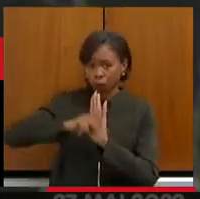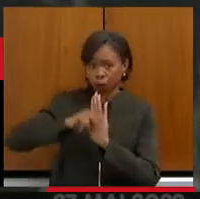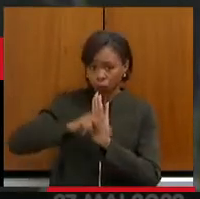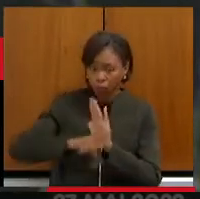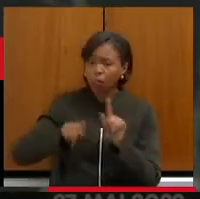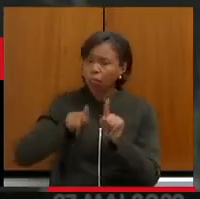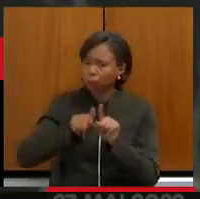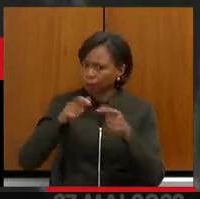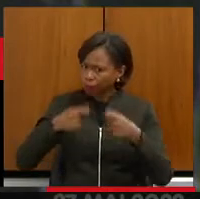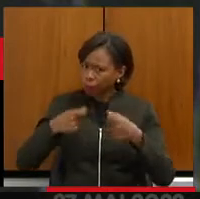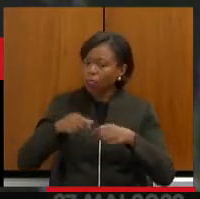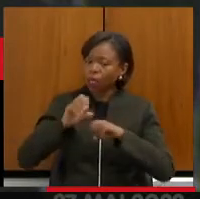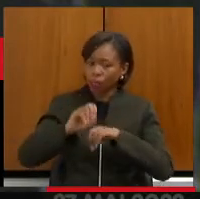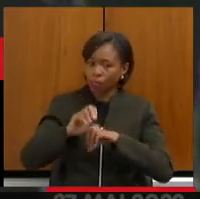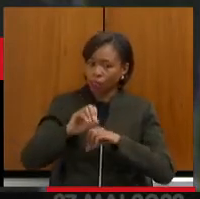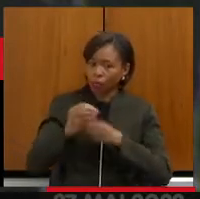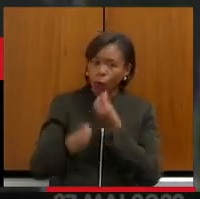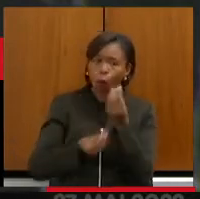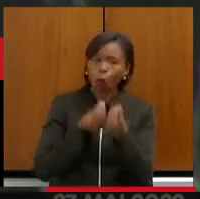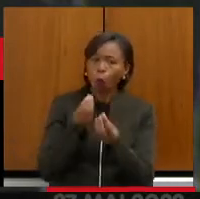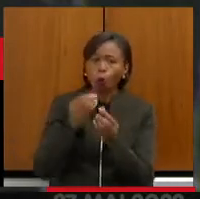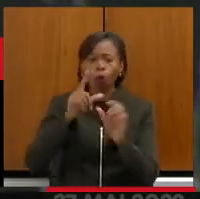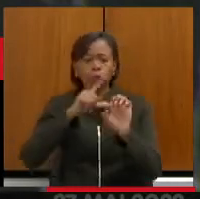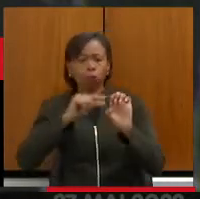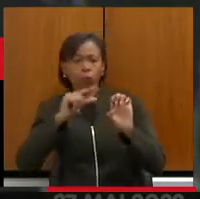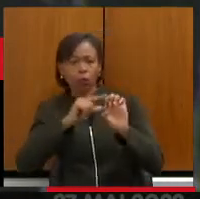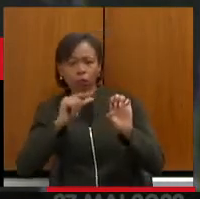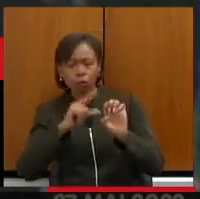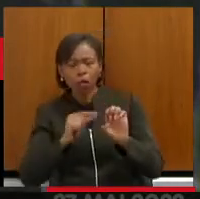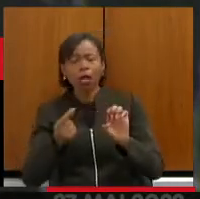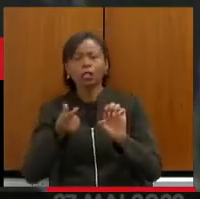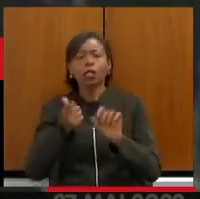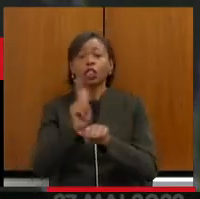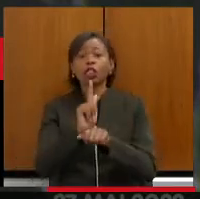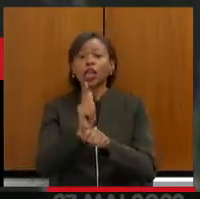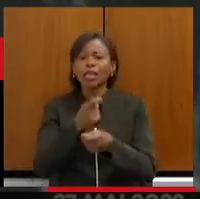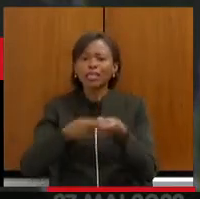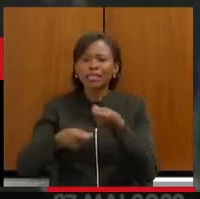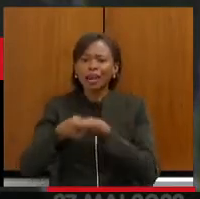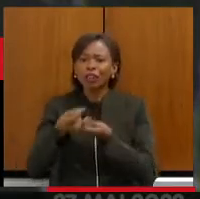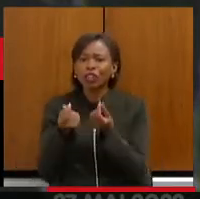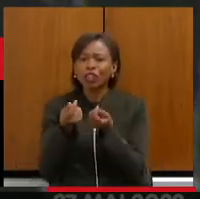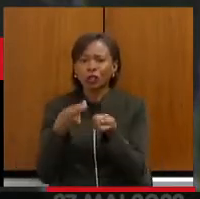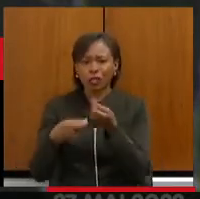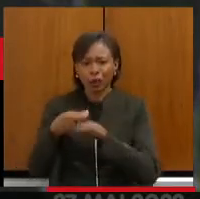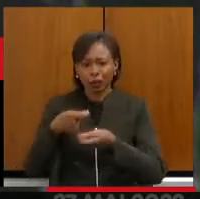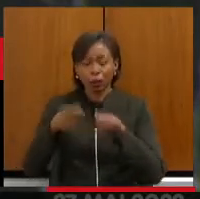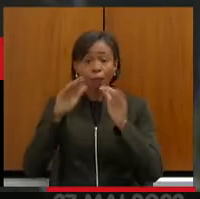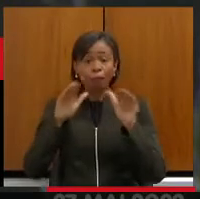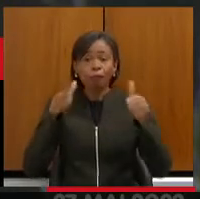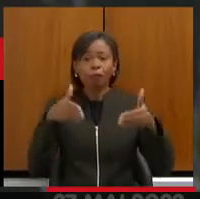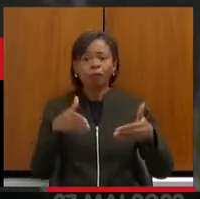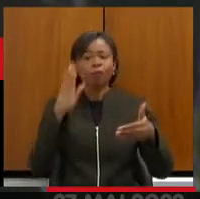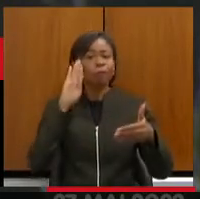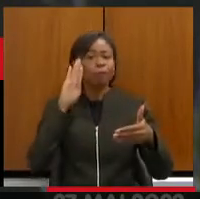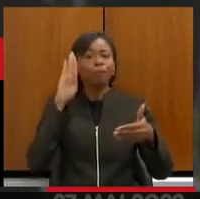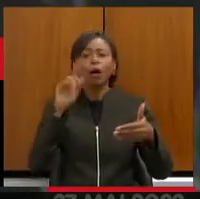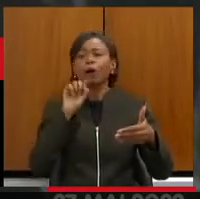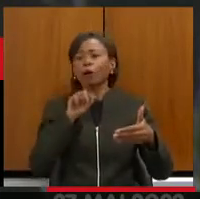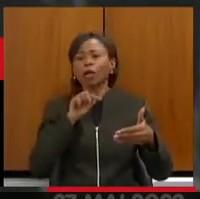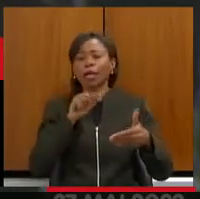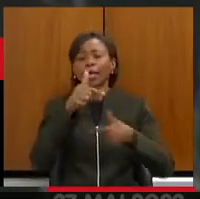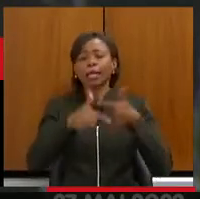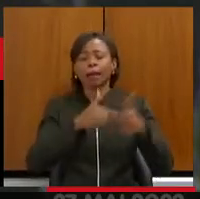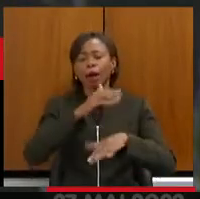ensinem sobre empreendedorismo gestão de negócios tendo como foco principal e o trabalho